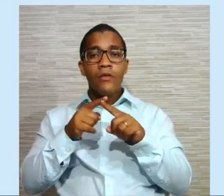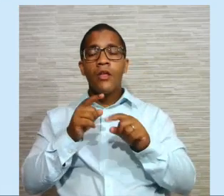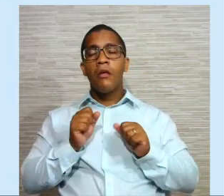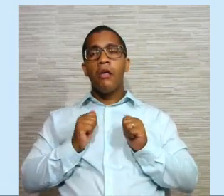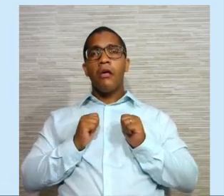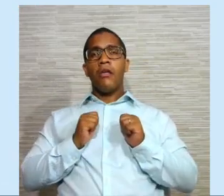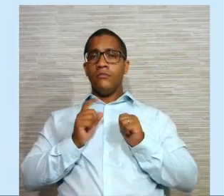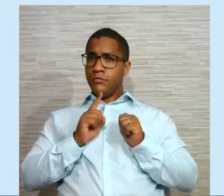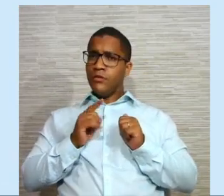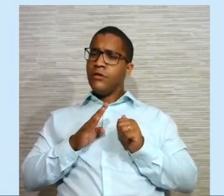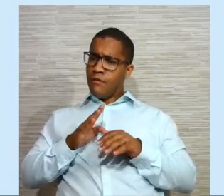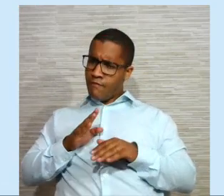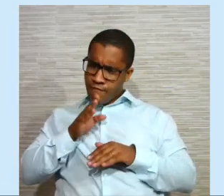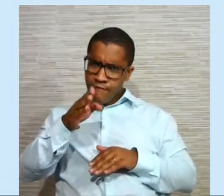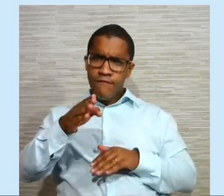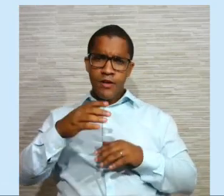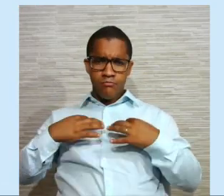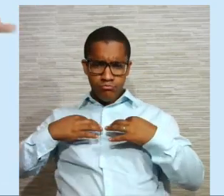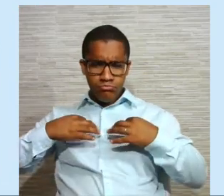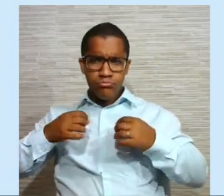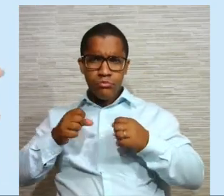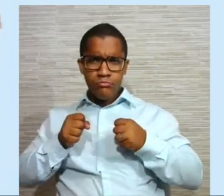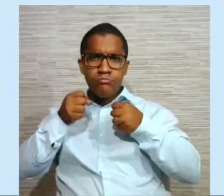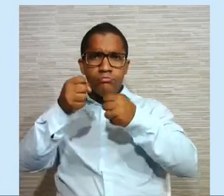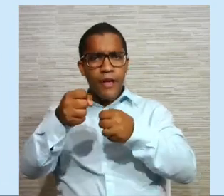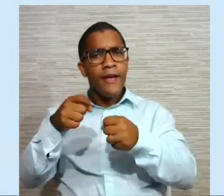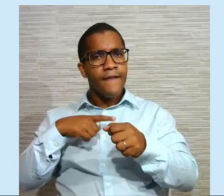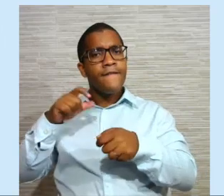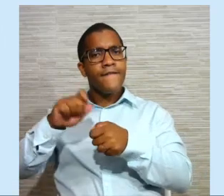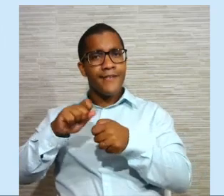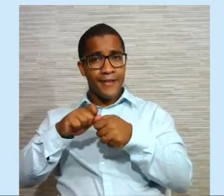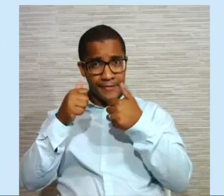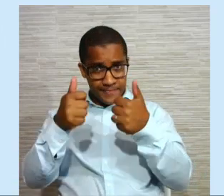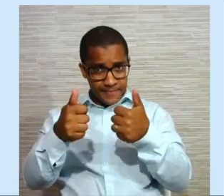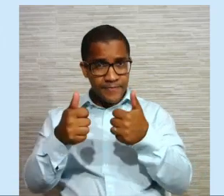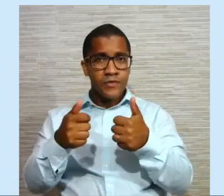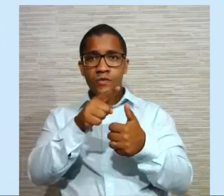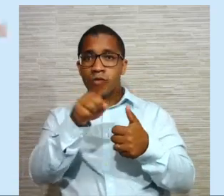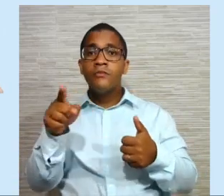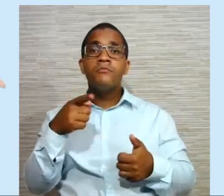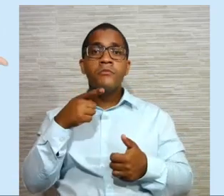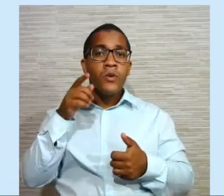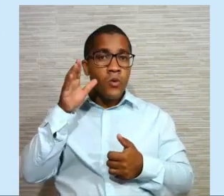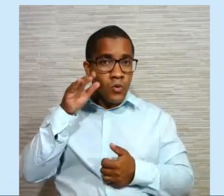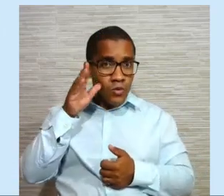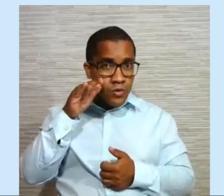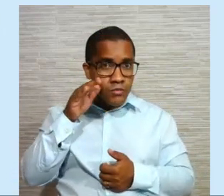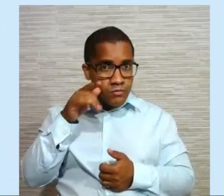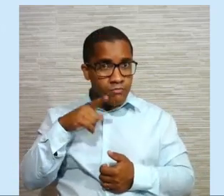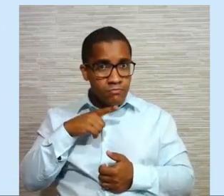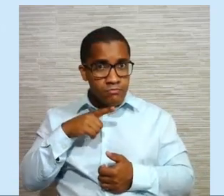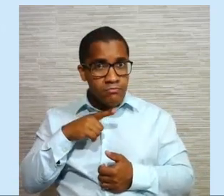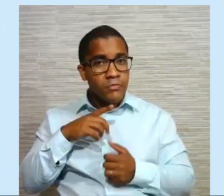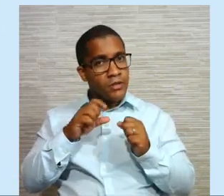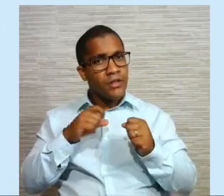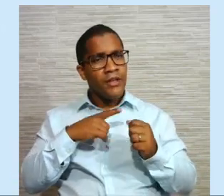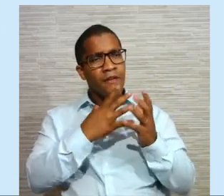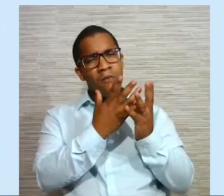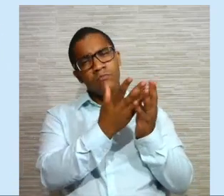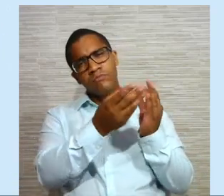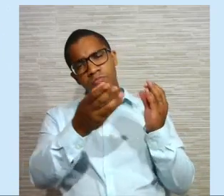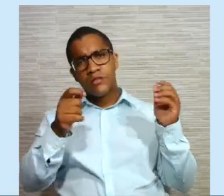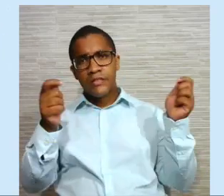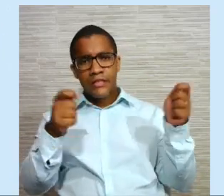esperar nada, você vai lá e faz, né? Era a ideia deles. Enfim, quem quiser curiosidade, né? Existem